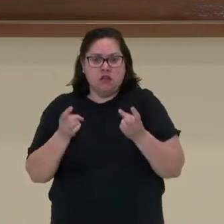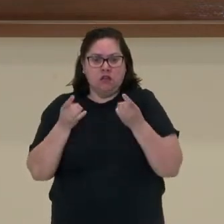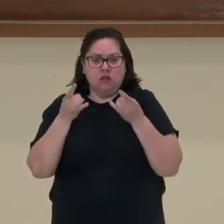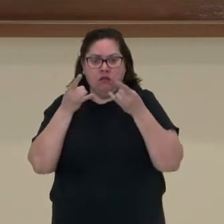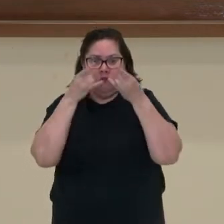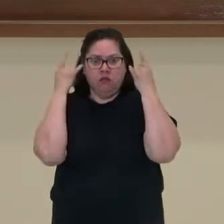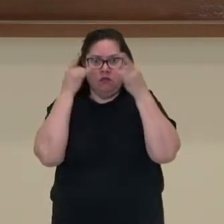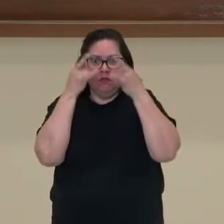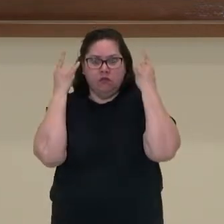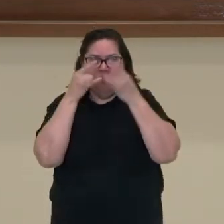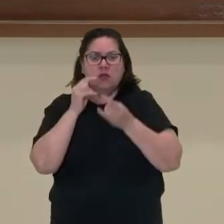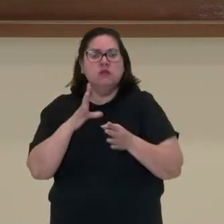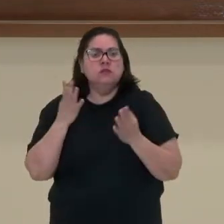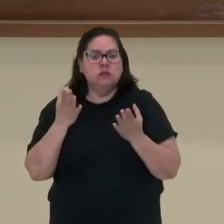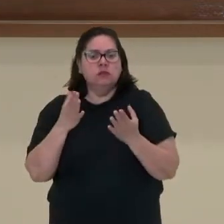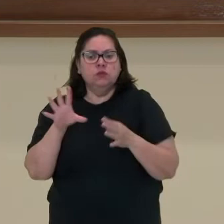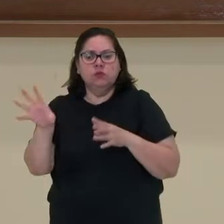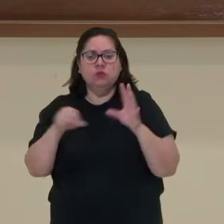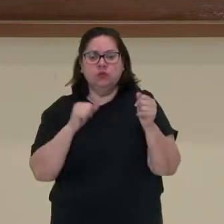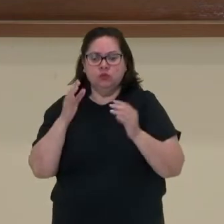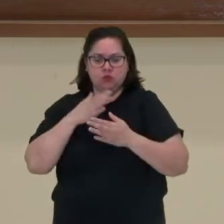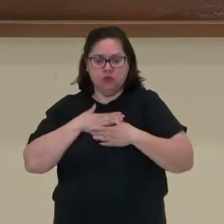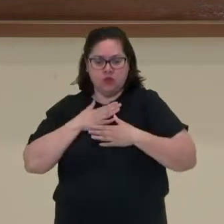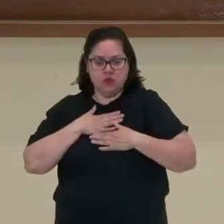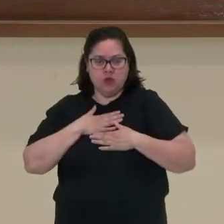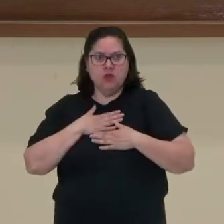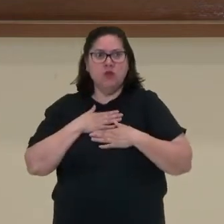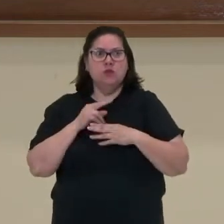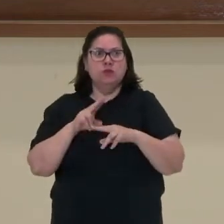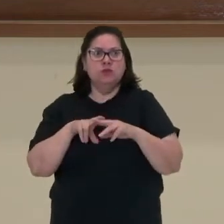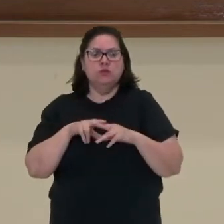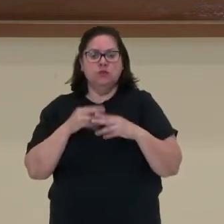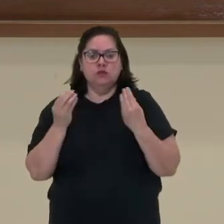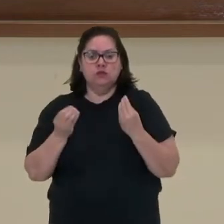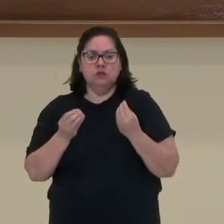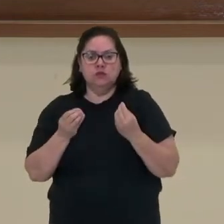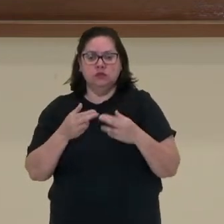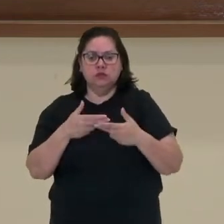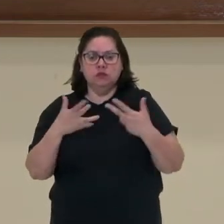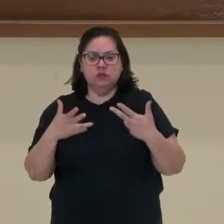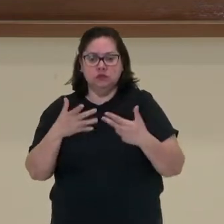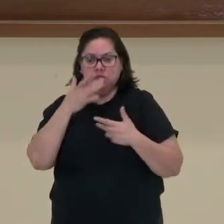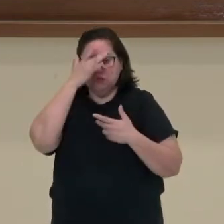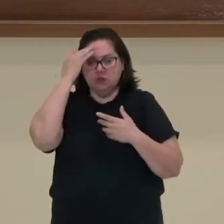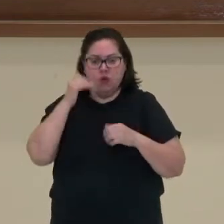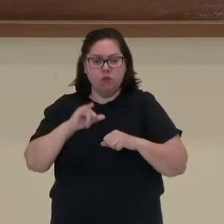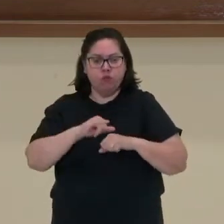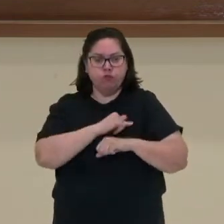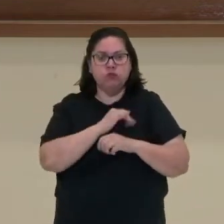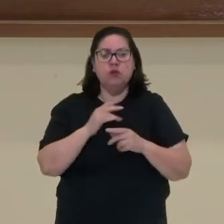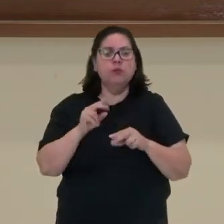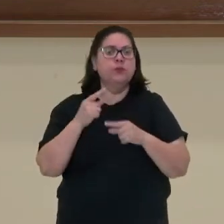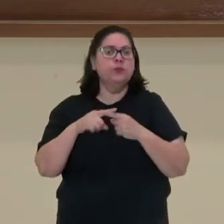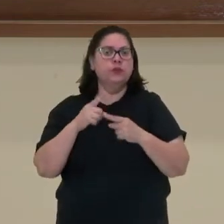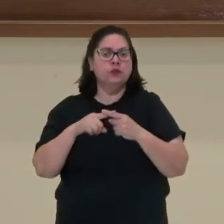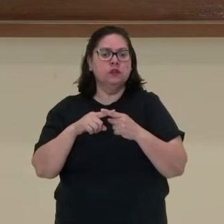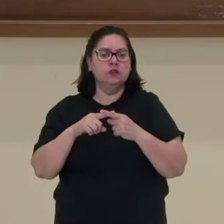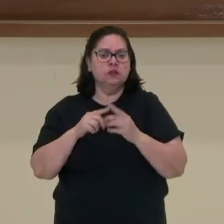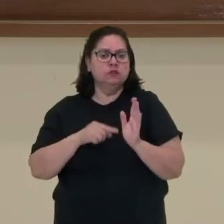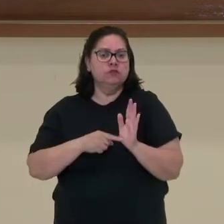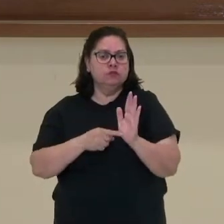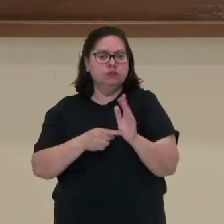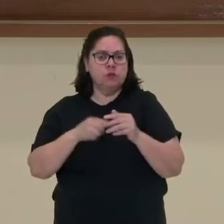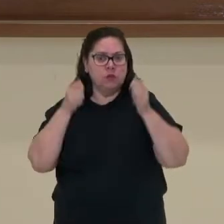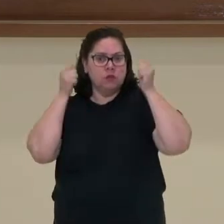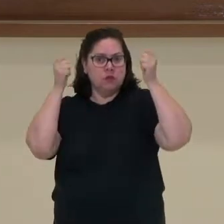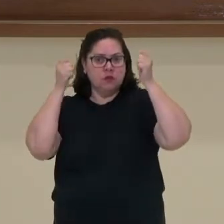humana. Então, o humano ele tem mania de pegar tudo para ele e por isso que ele faz aqueles objetos, aquelas pessoas bem gordinhas. Por quê? Ele está trazendo esse